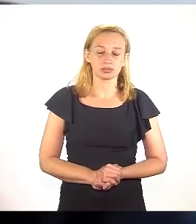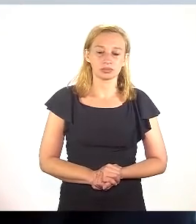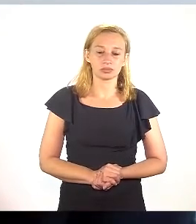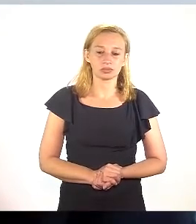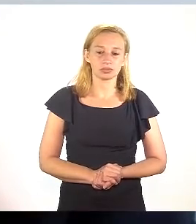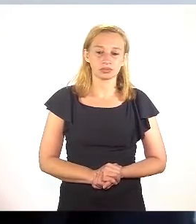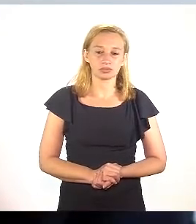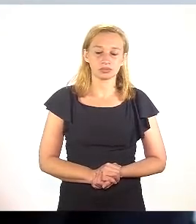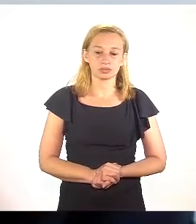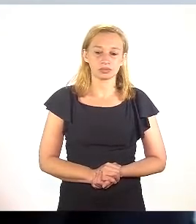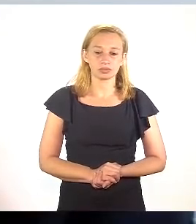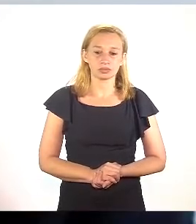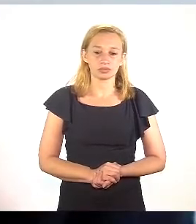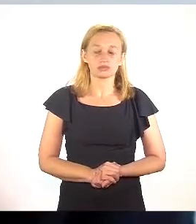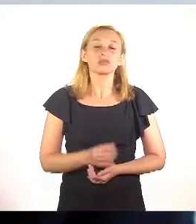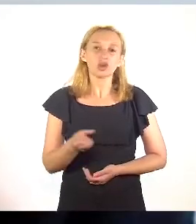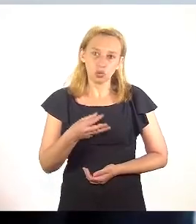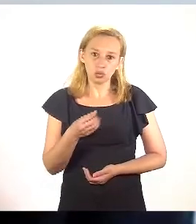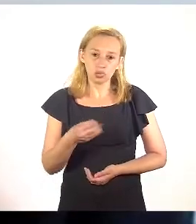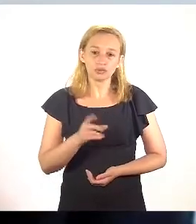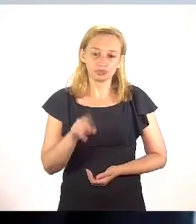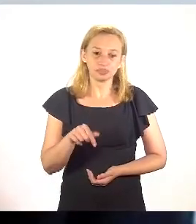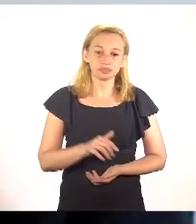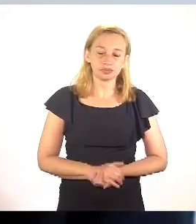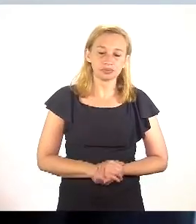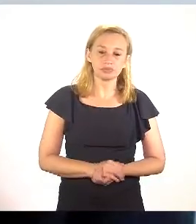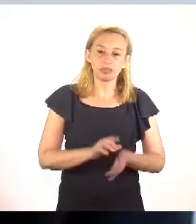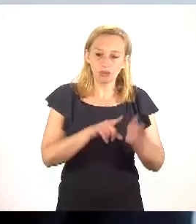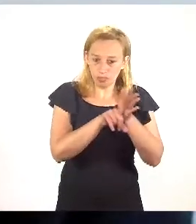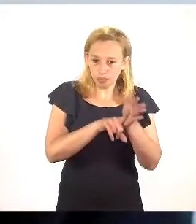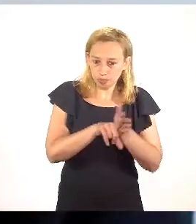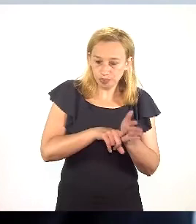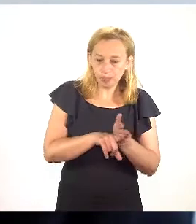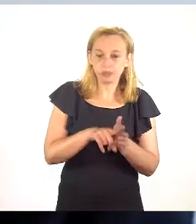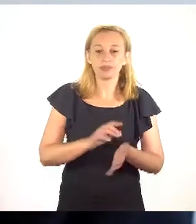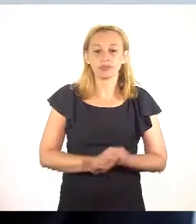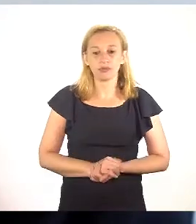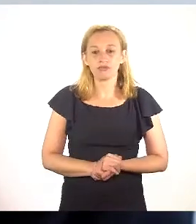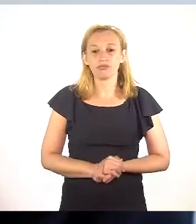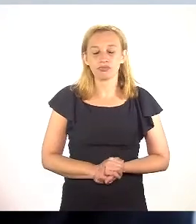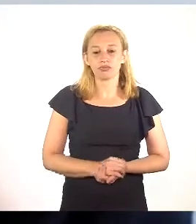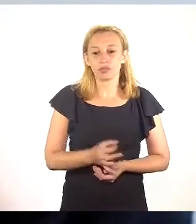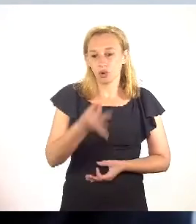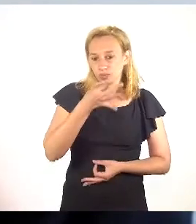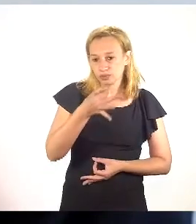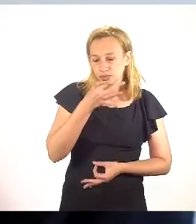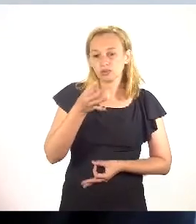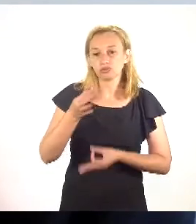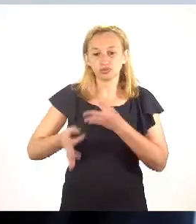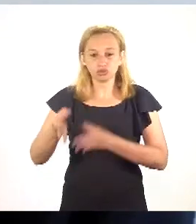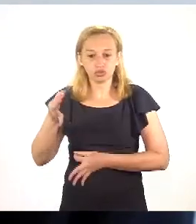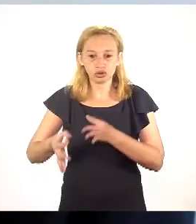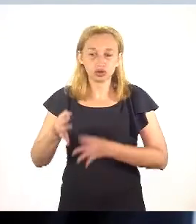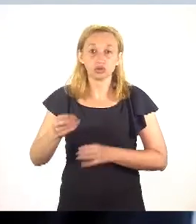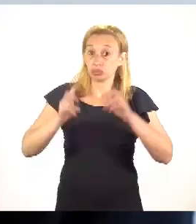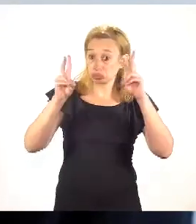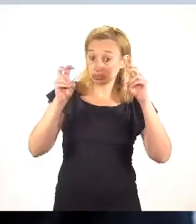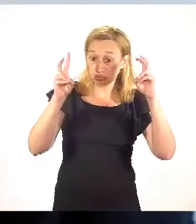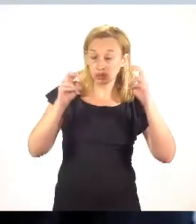assim, é muito recente, né? Então está muito em análise ainda. Eu procurei olhar opiniões de juristas sobre o